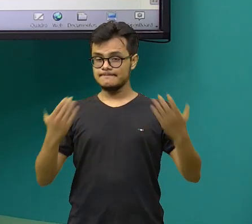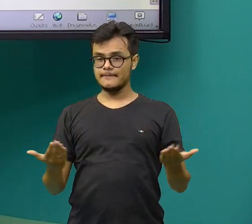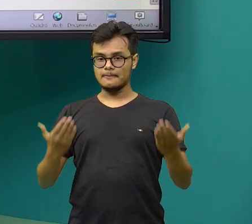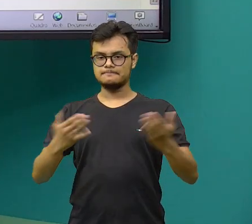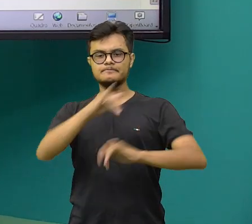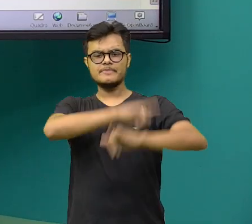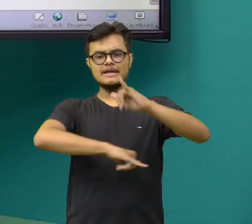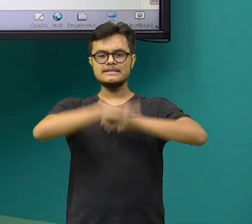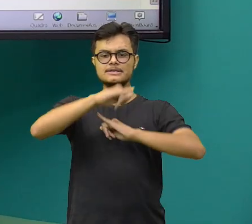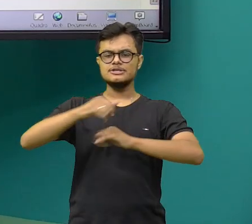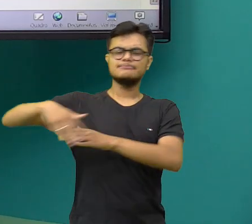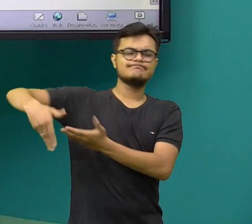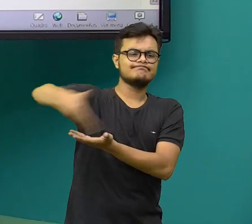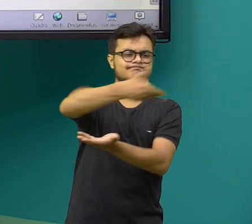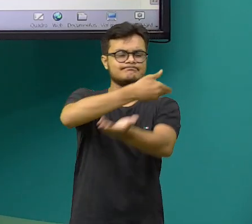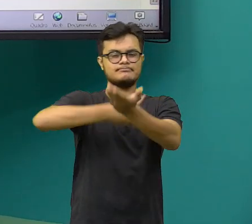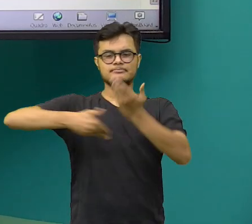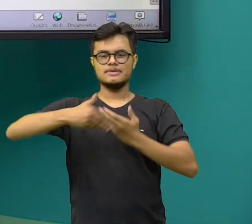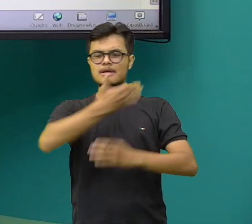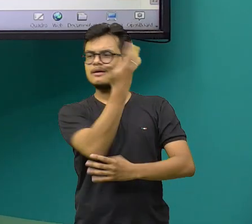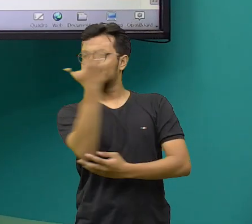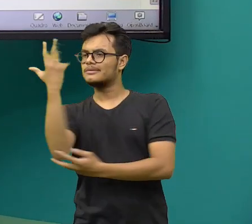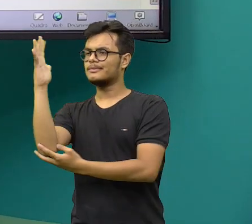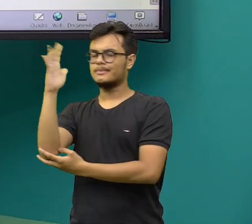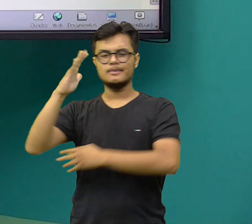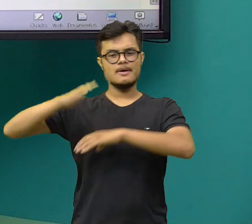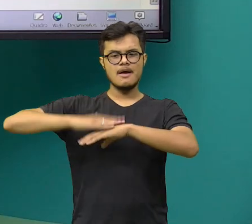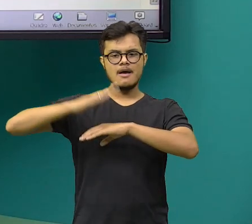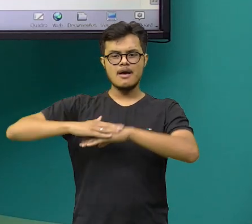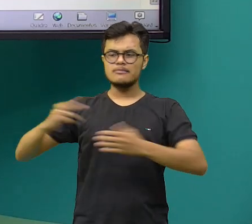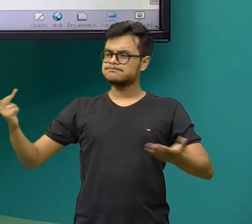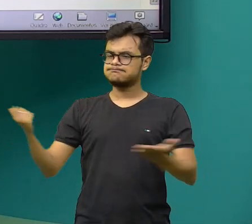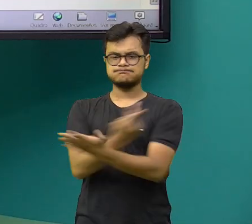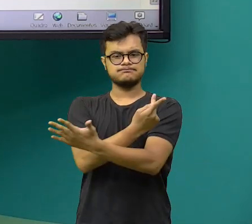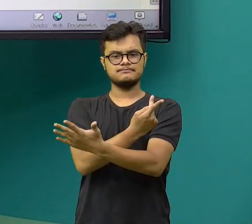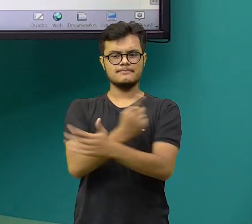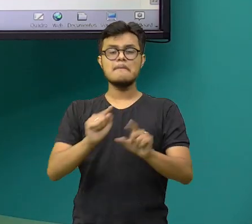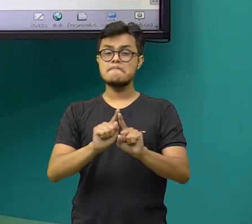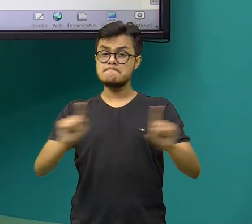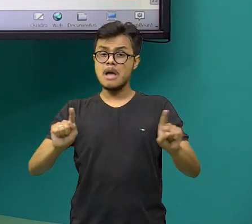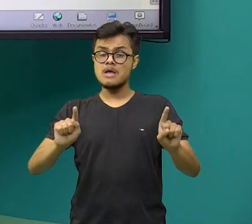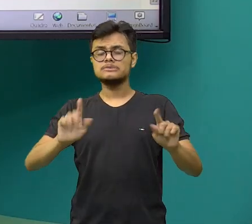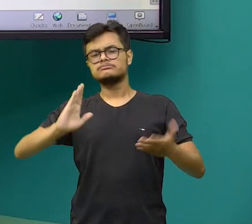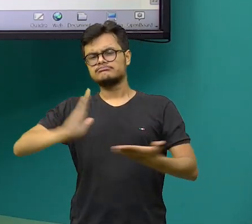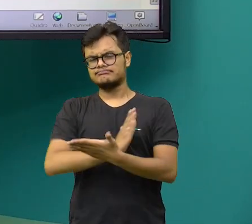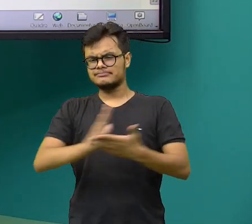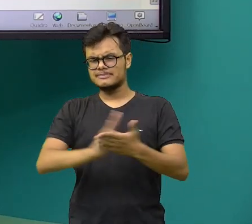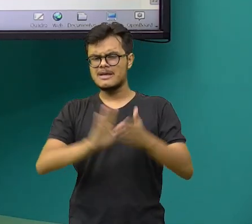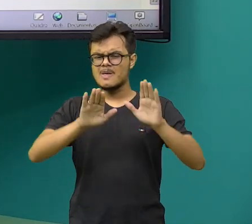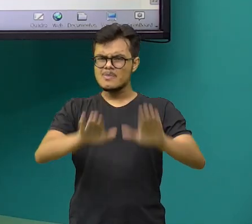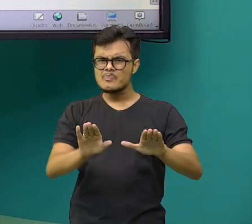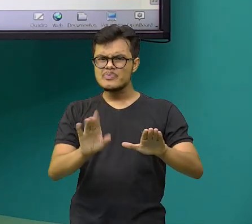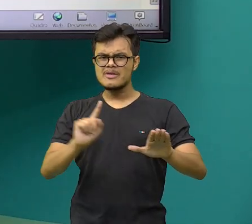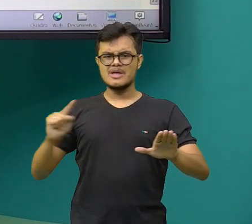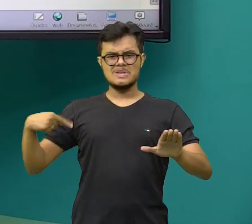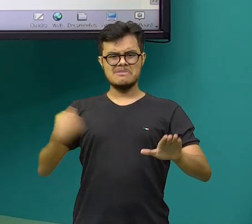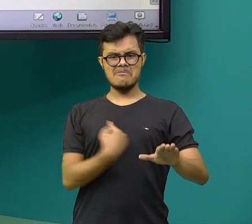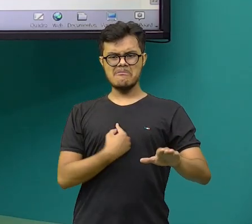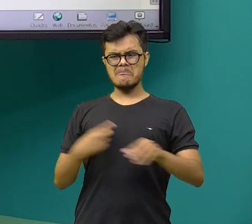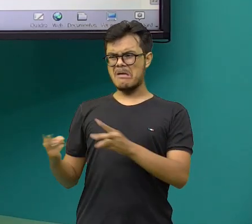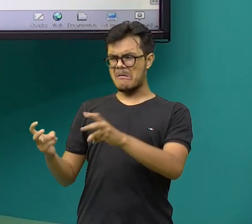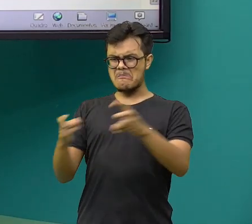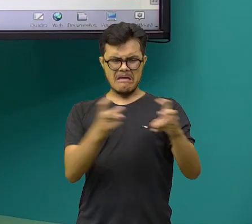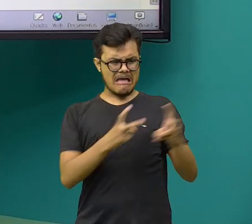eles acontecem na natureza constantemente e muitas das vezes esses fenômenos passam por nós